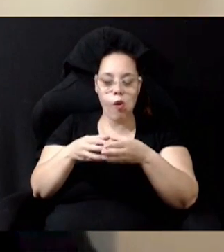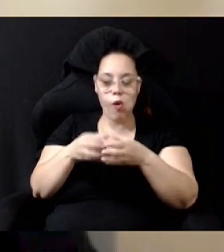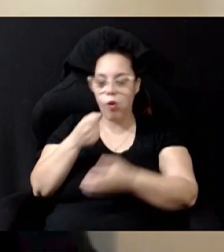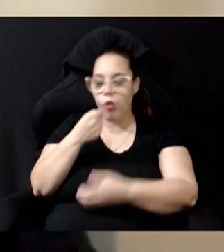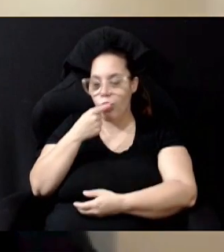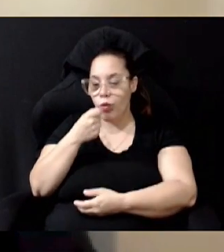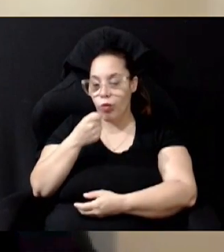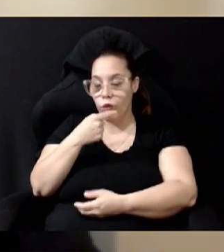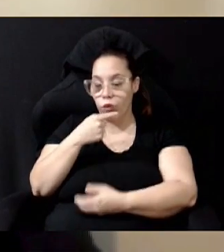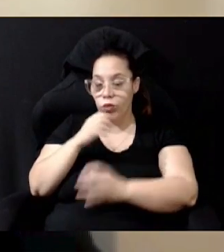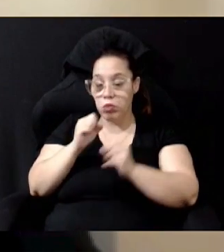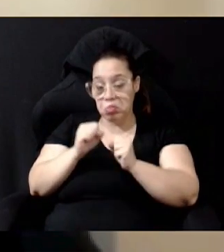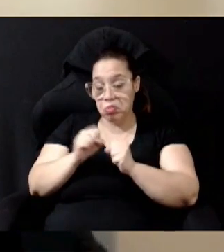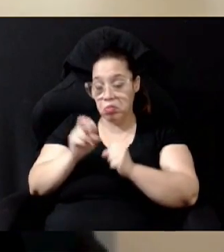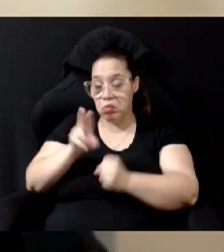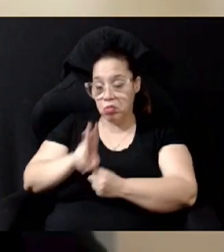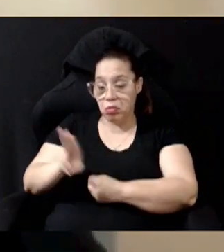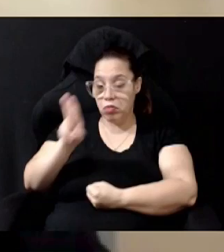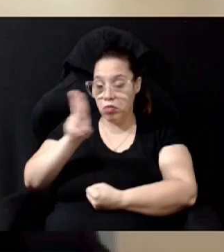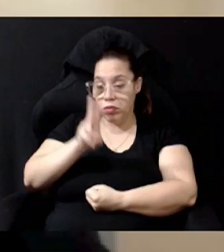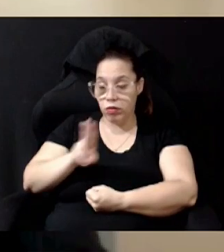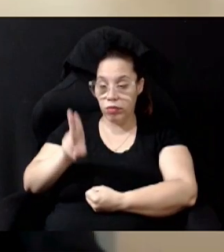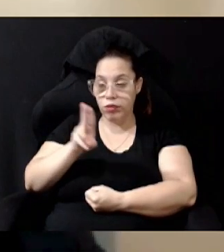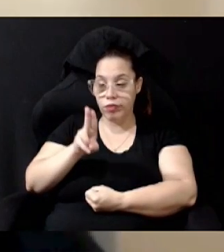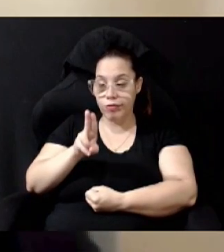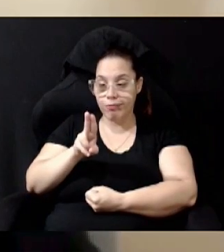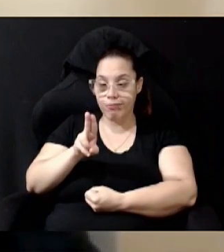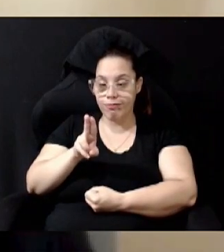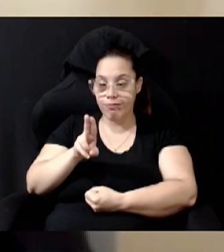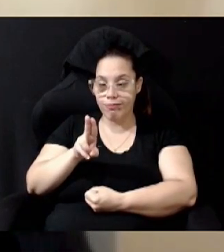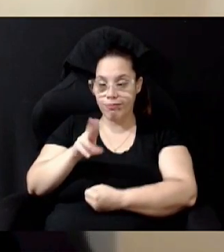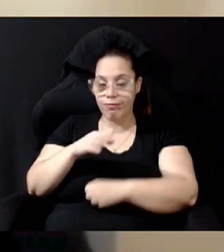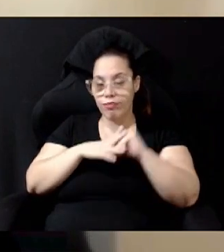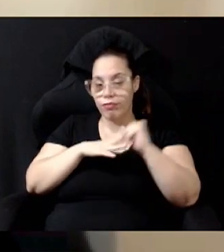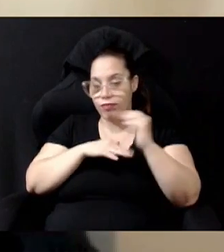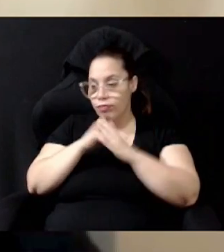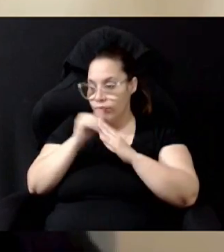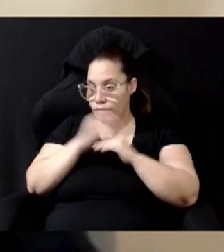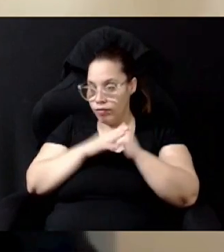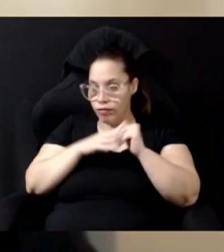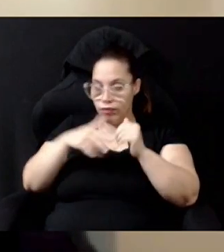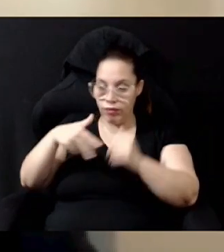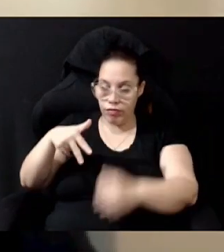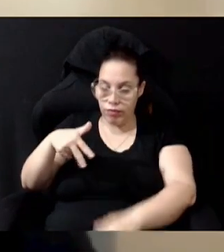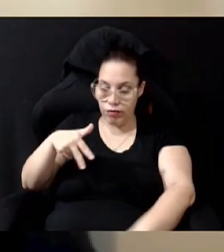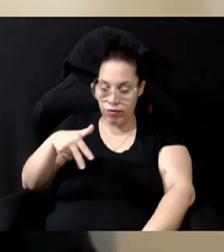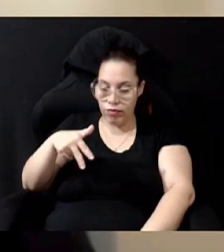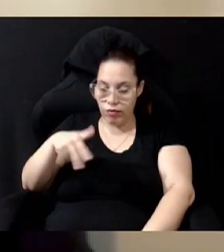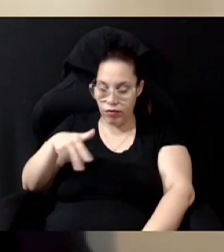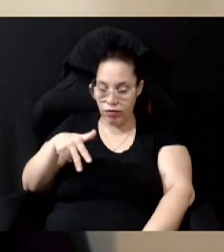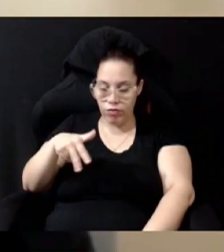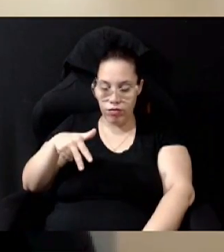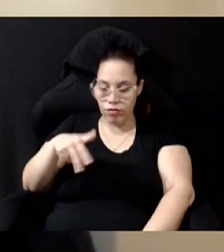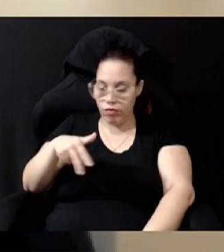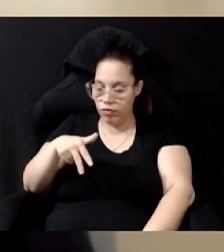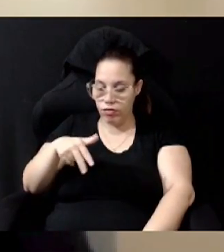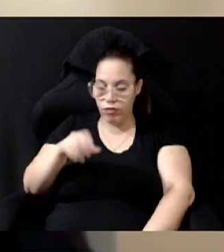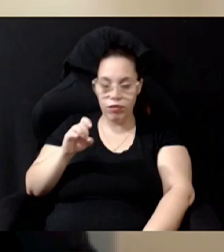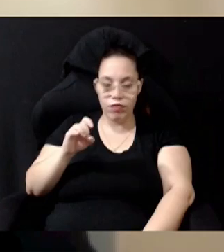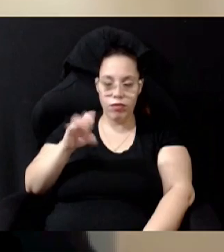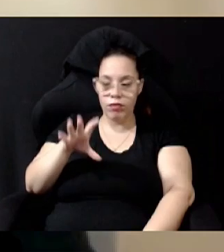ser utilizados. Só que o tratamento de pernas inquietas não é